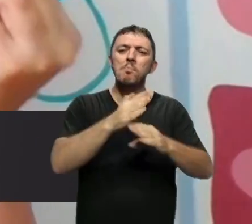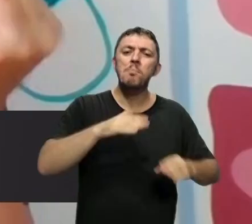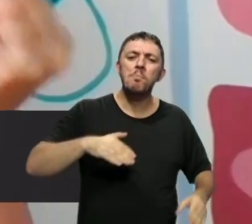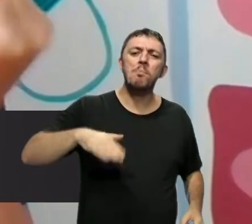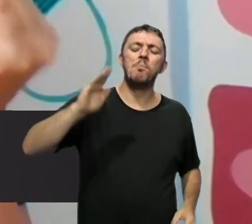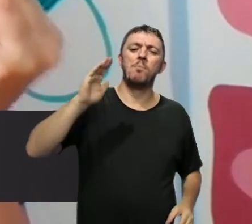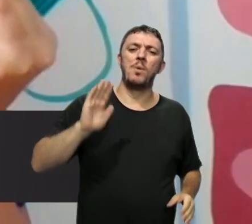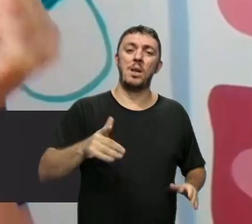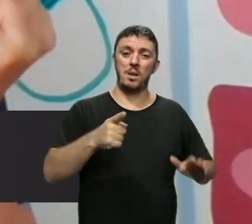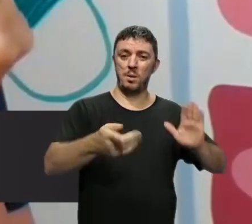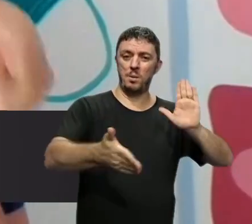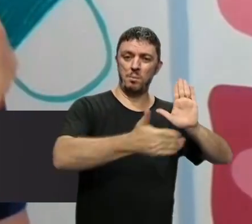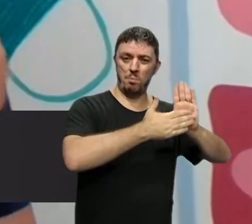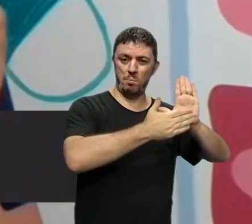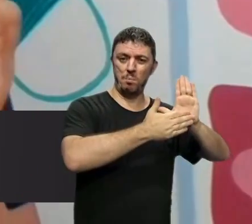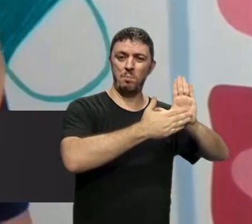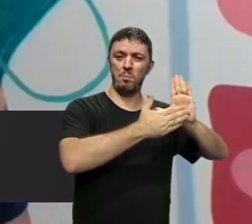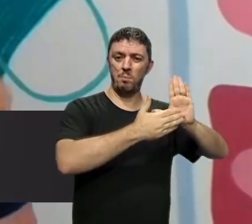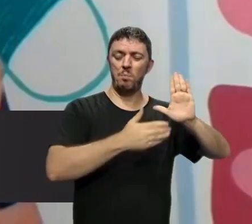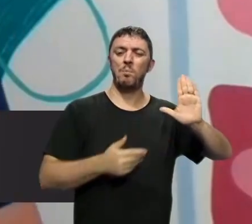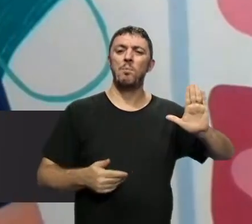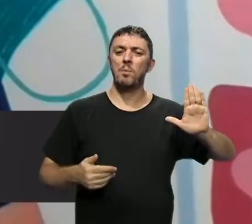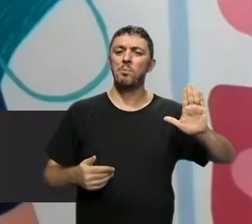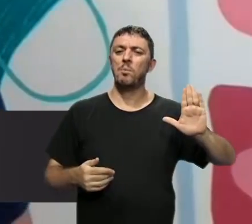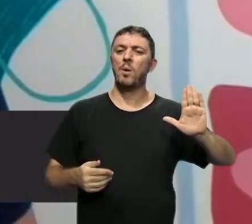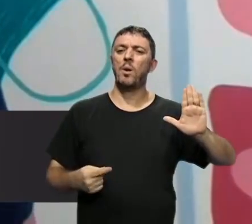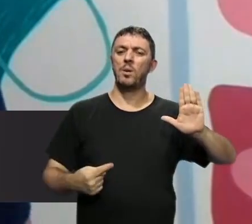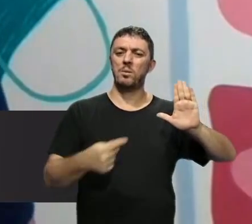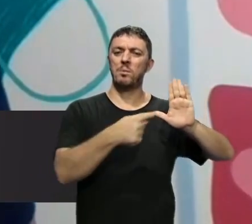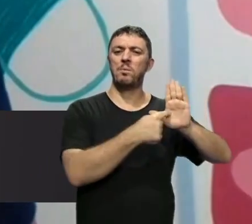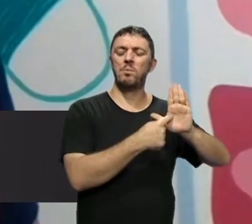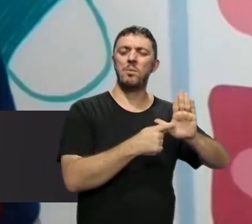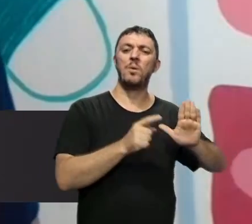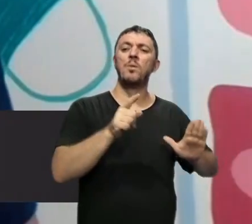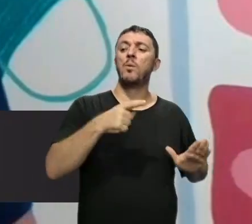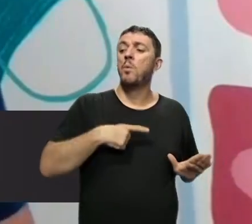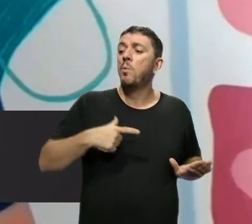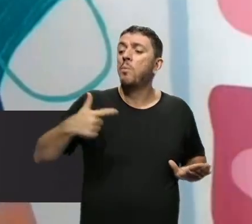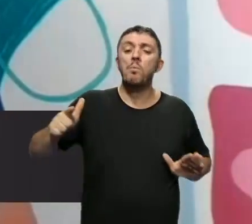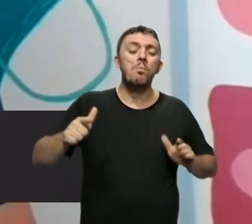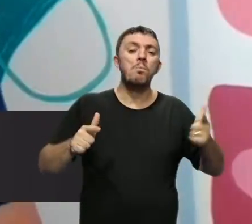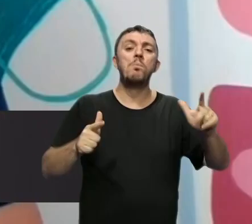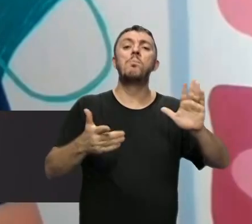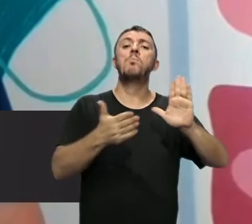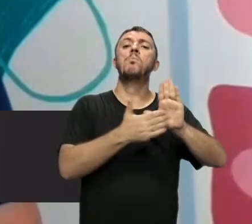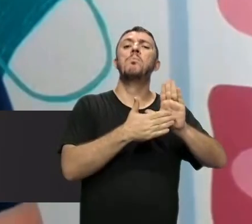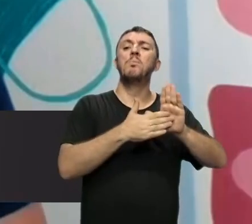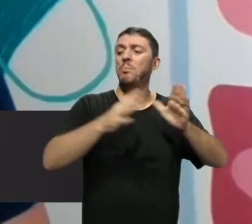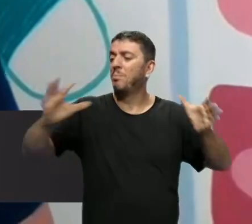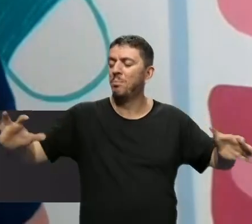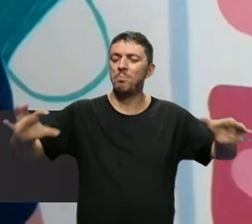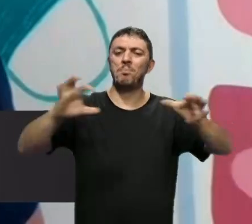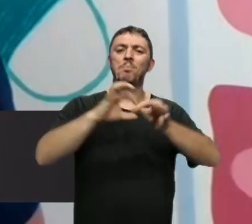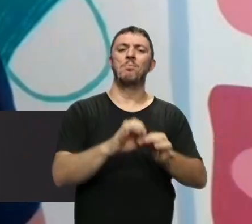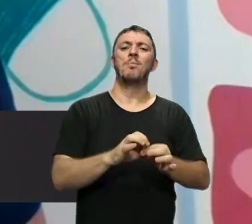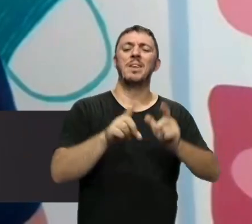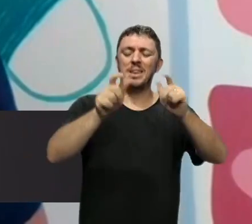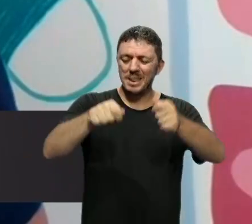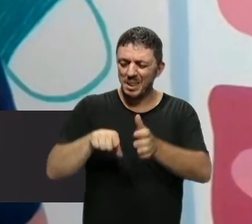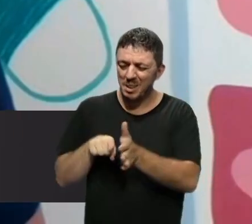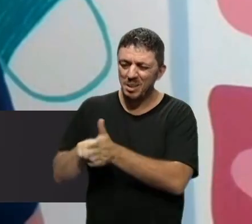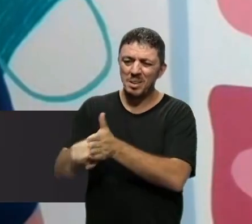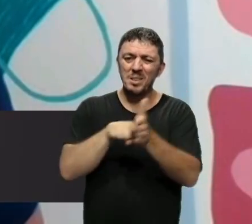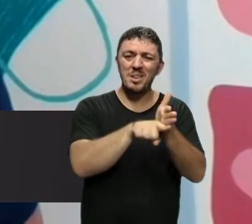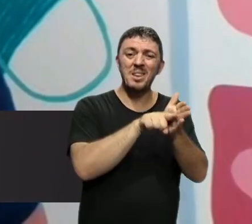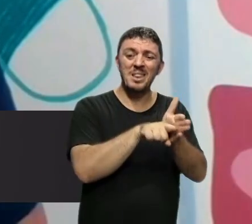essa proposta que você já faz, que outra proposta você consegue fazer? Então, a gente precisa muito pesquisar os